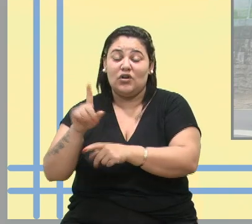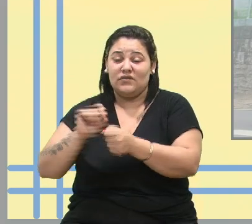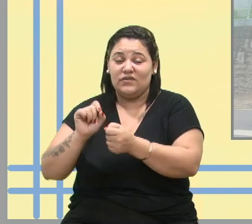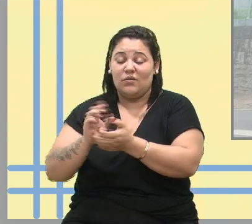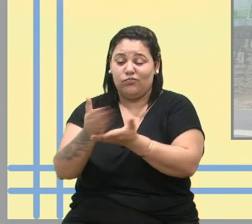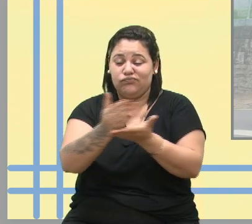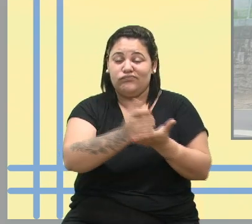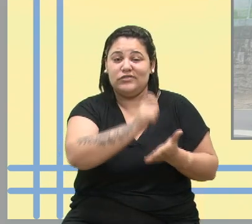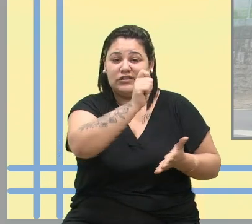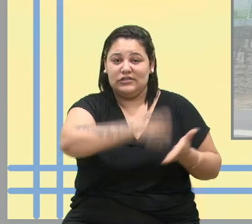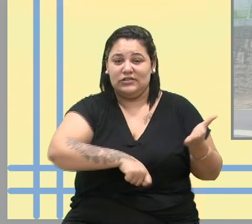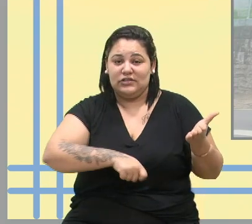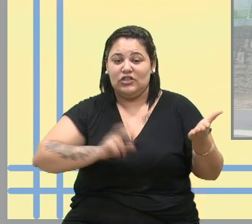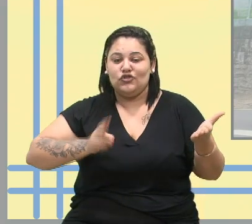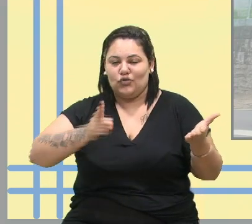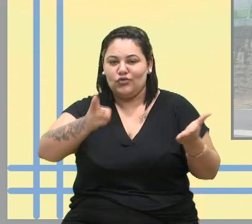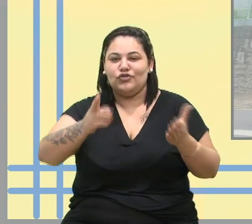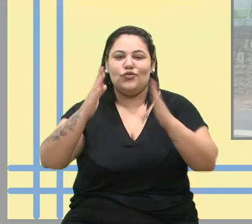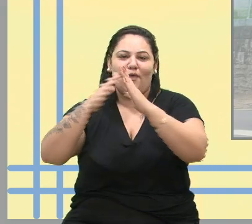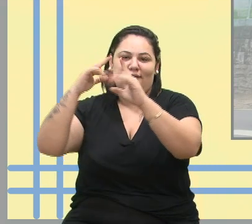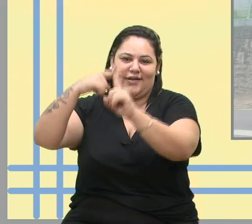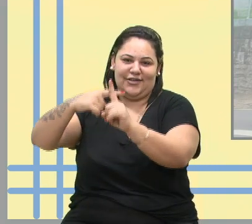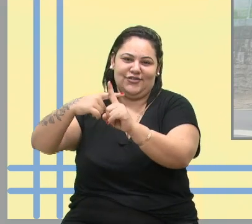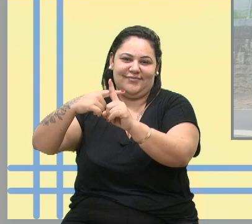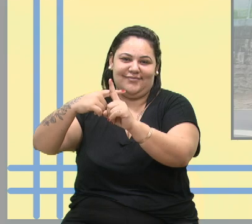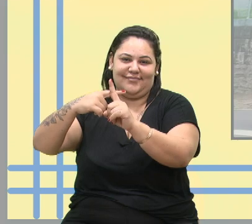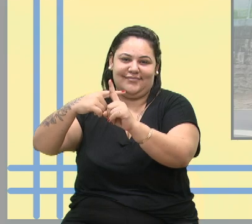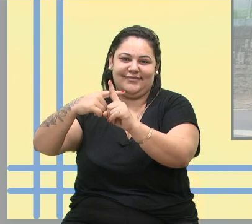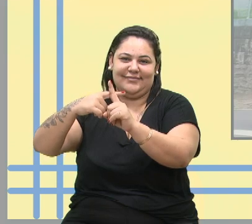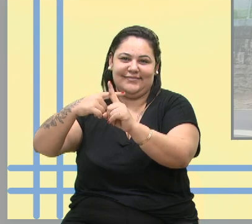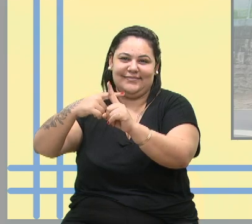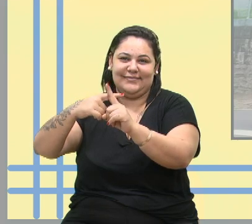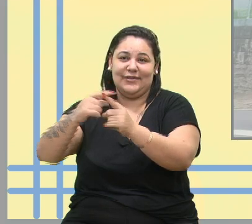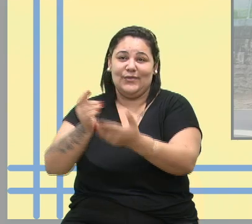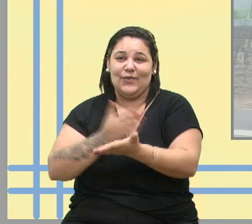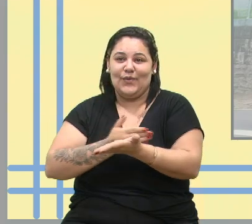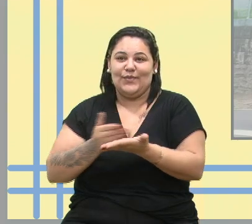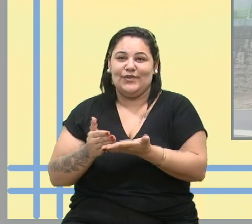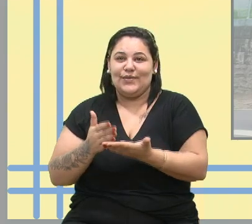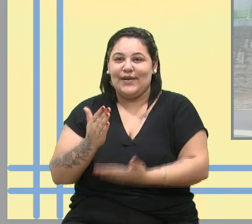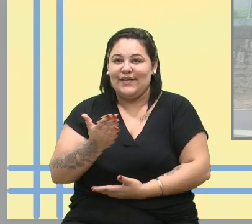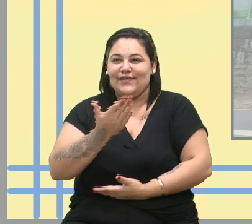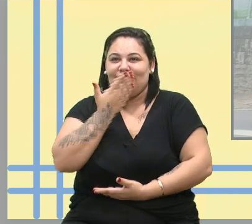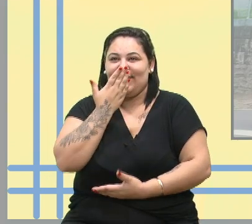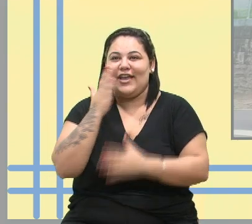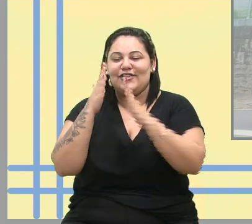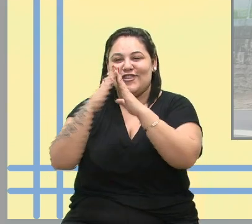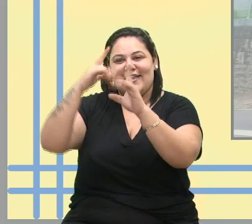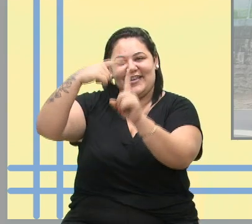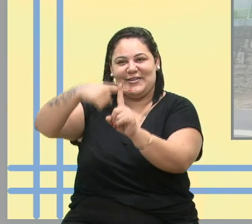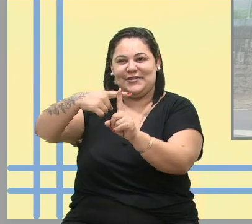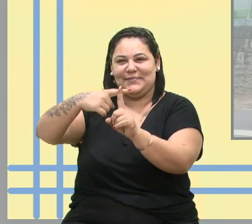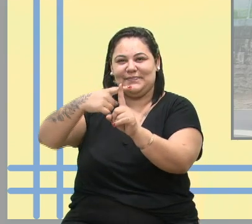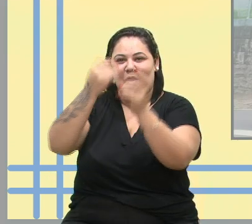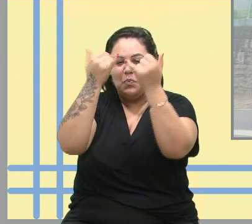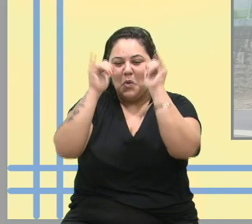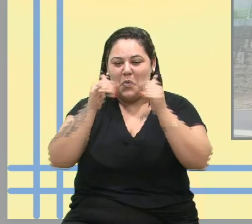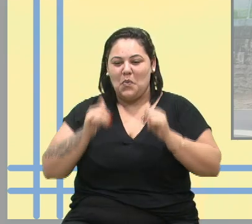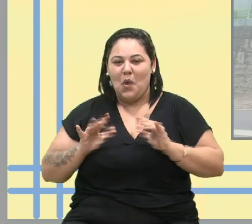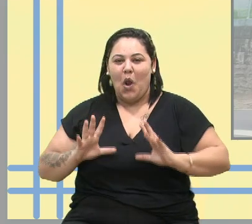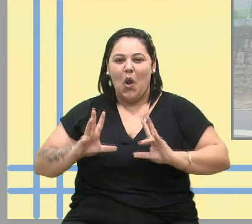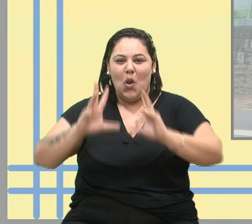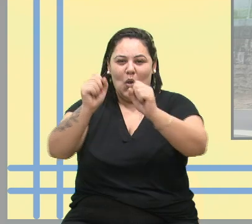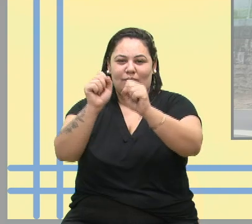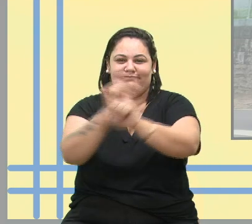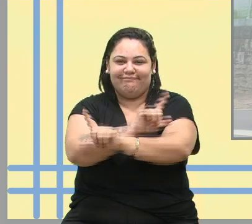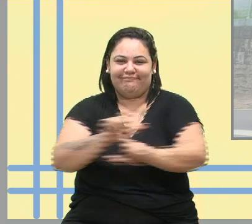e mantivemos a nossa igreja. Então, iniciou em frente à Igreja Santa Lúcia, no bairro Santa Lúcia. Começou a higienização